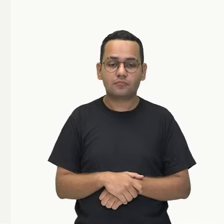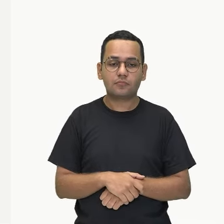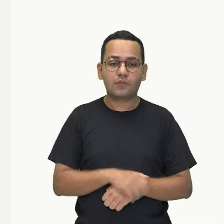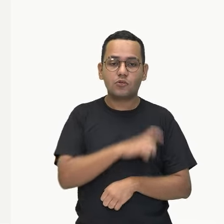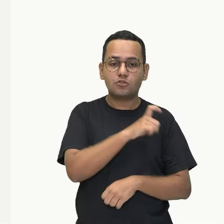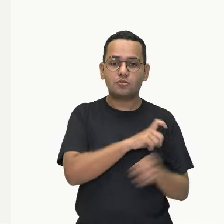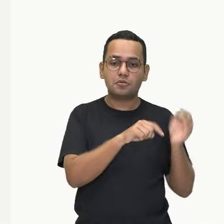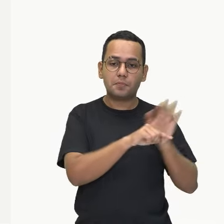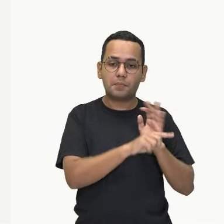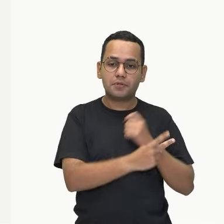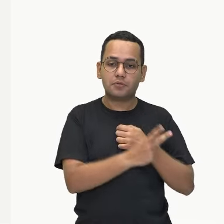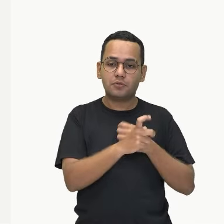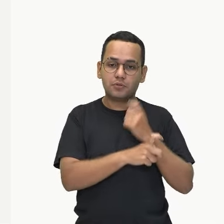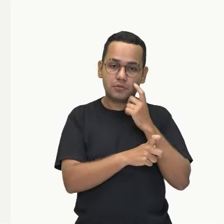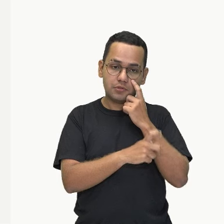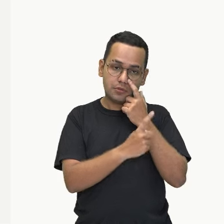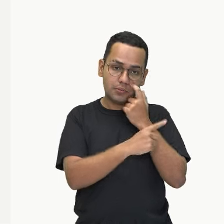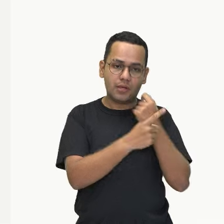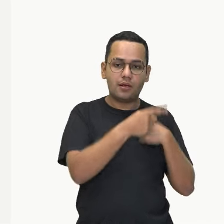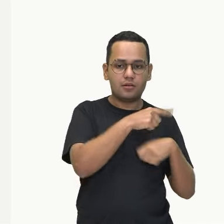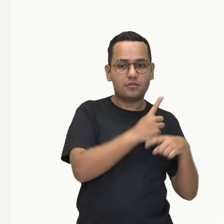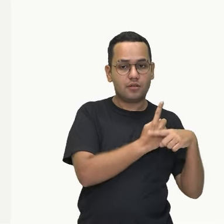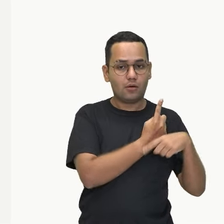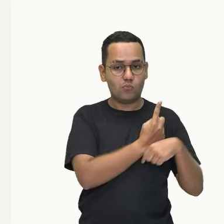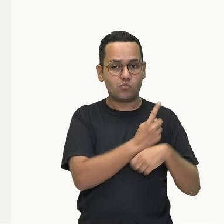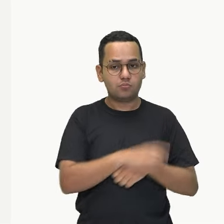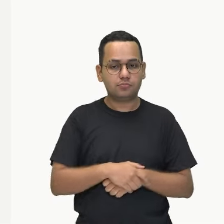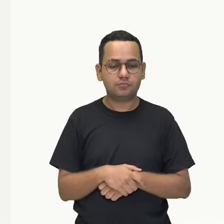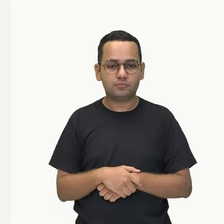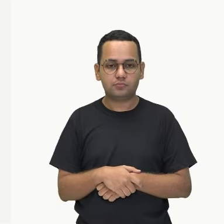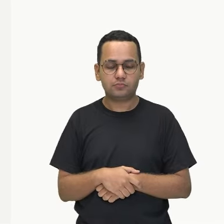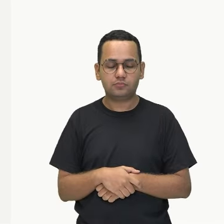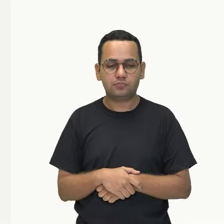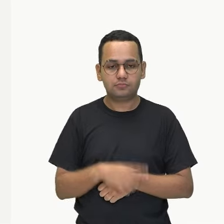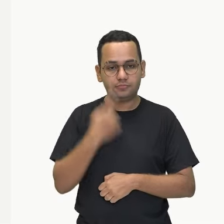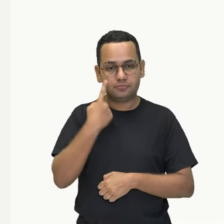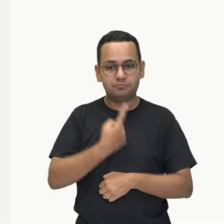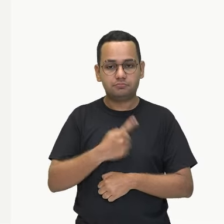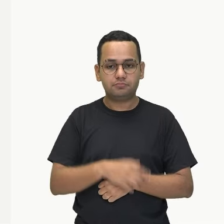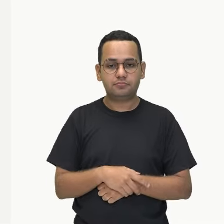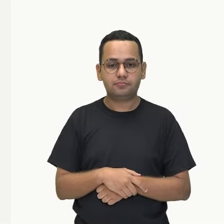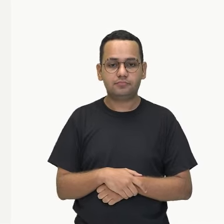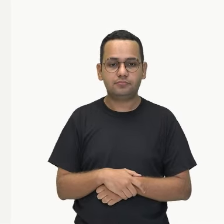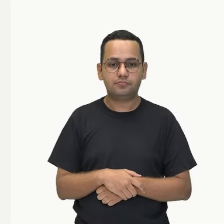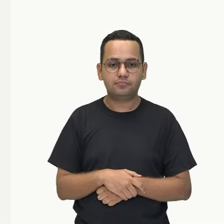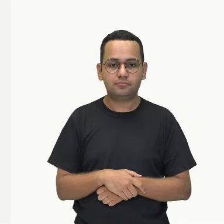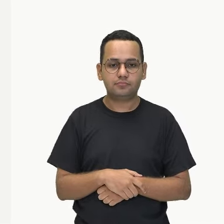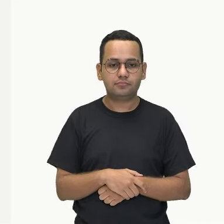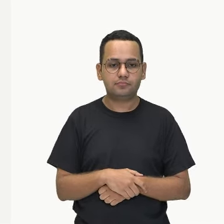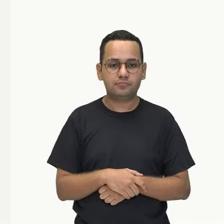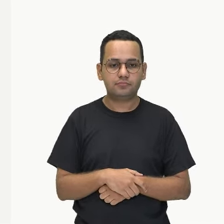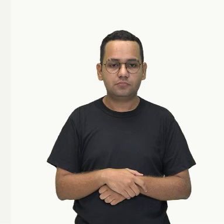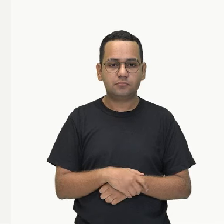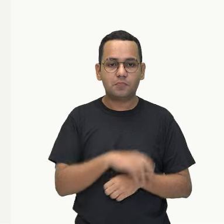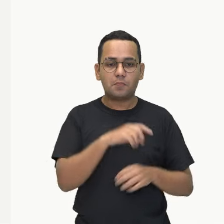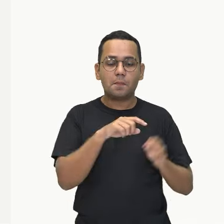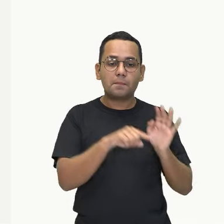2x, aqui não aparece, mas é 1. 1 menos 2 é menos